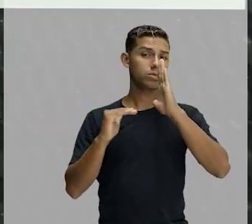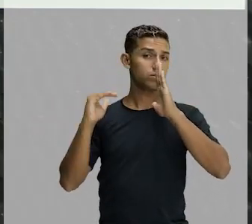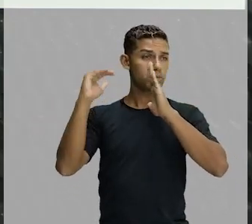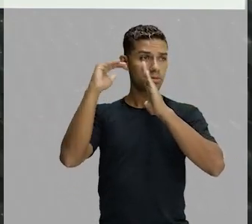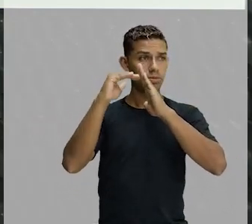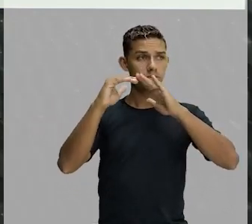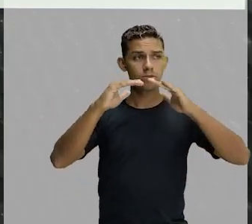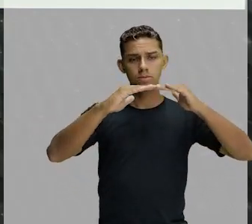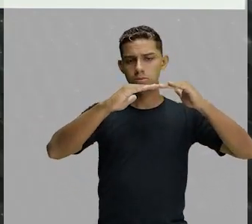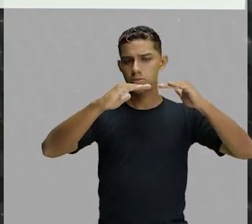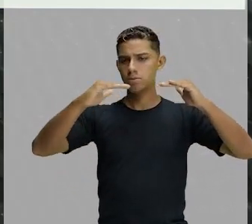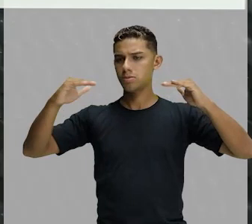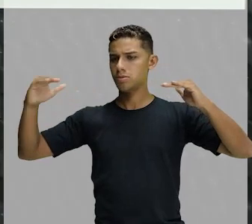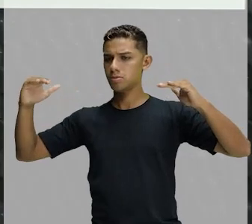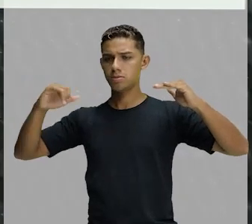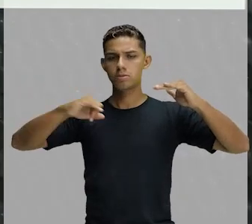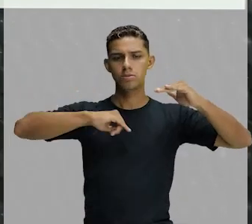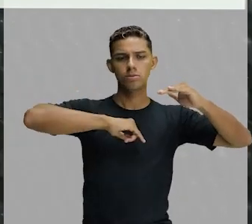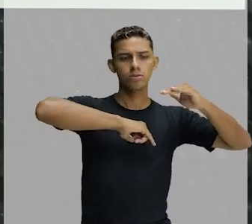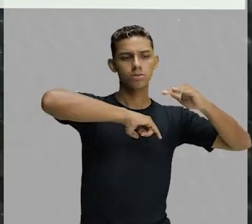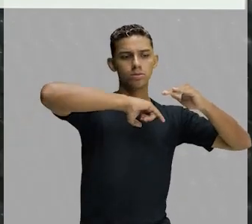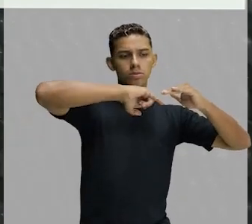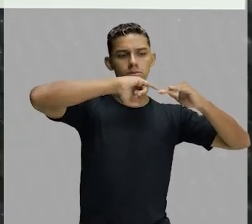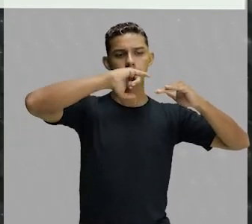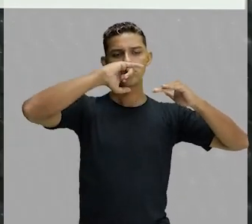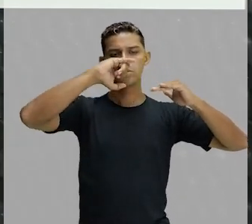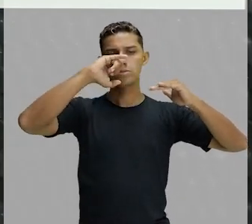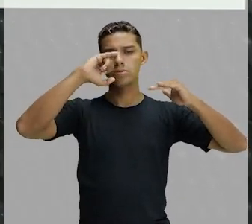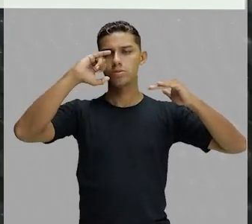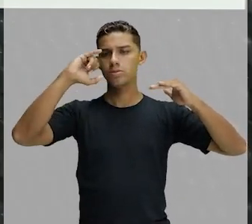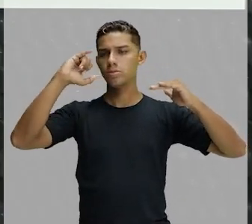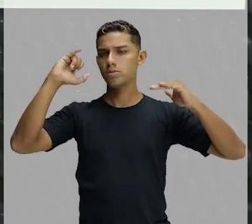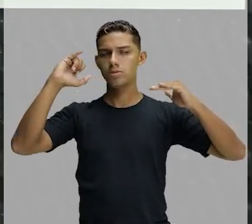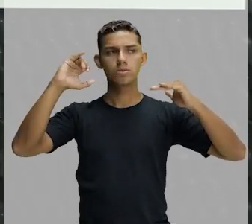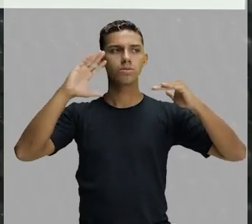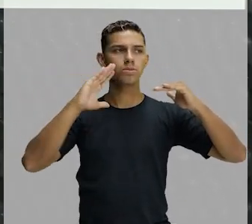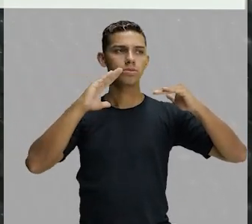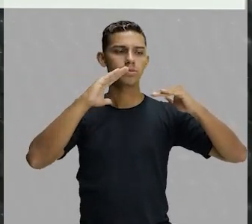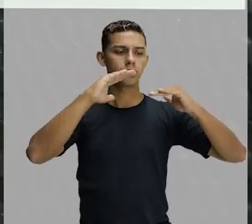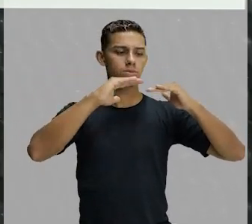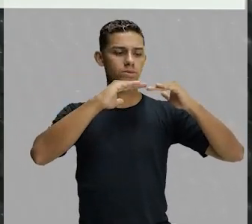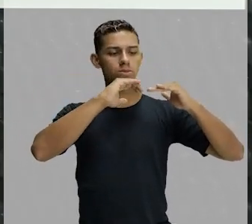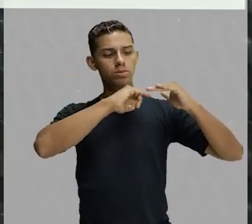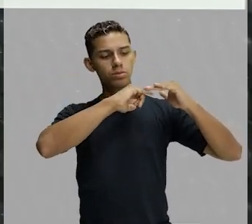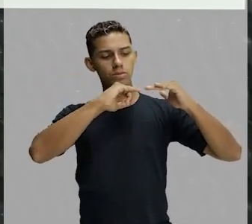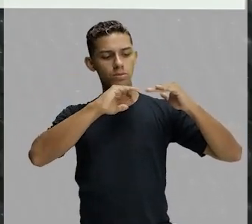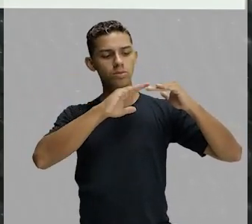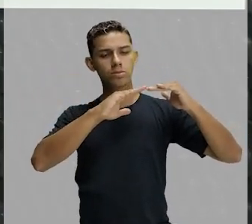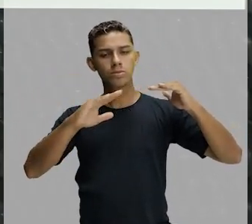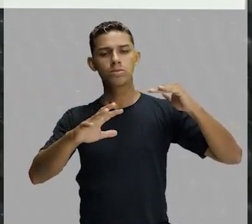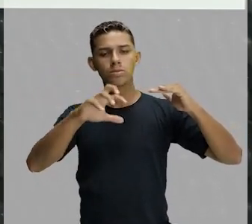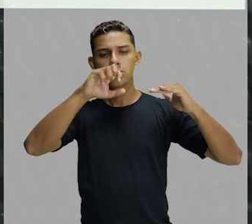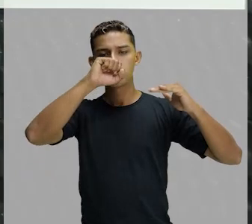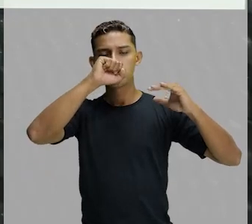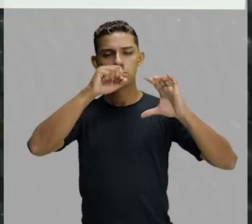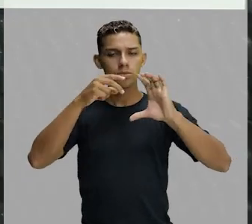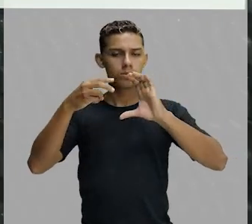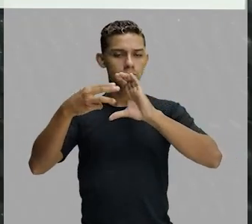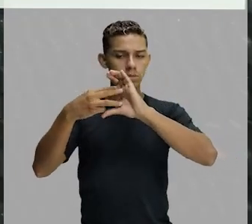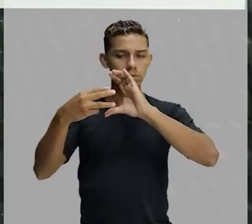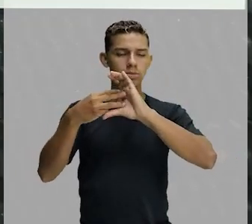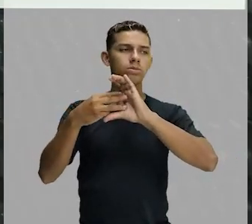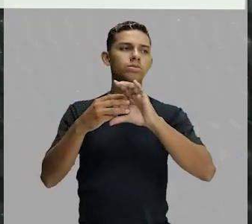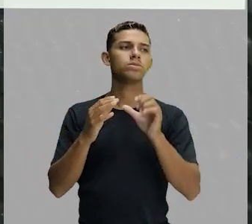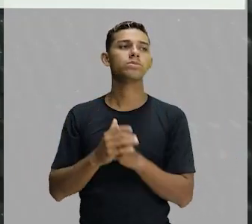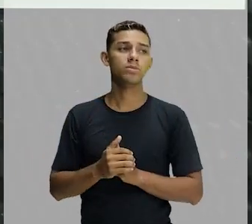determinado momento em que a taxa de fotossíntese será igual à taxa de respiração celular. Isso significa que